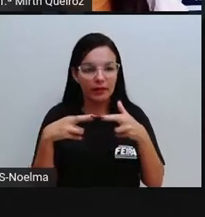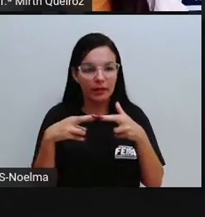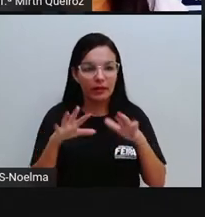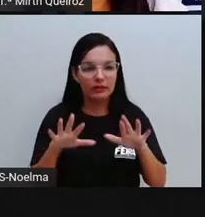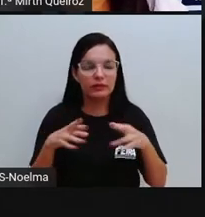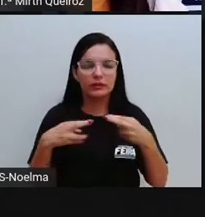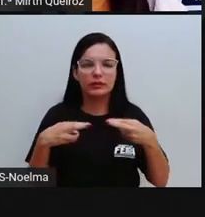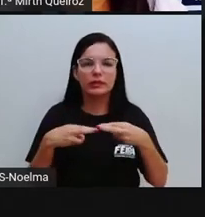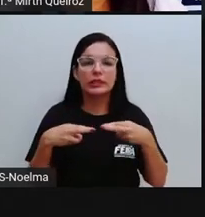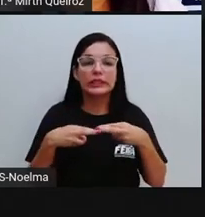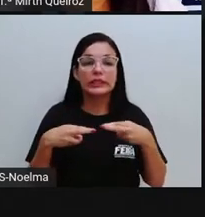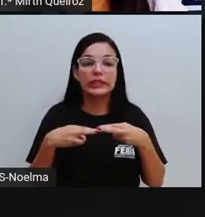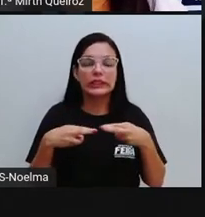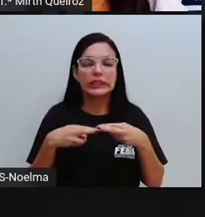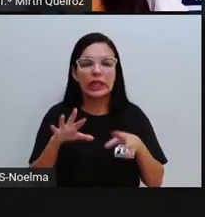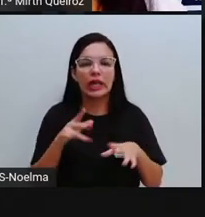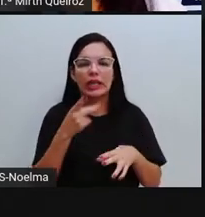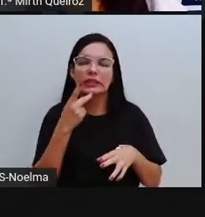assim, elas